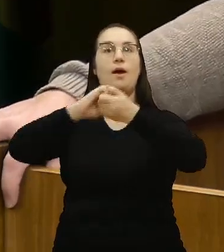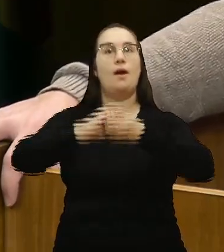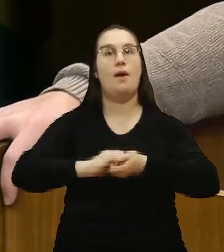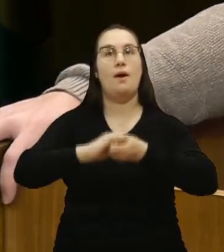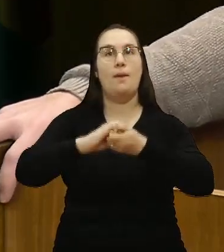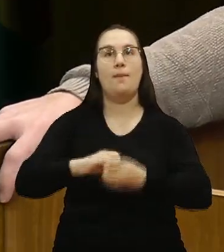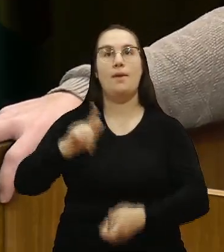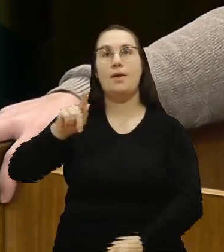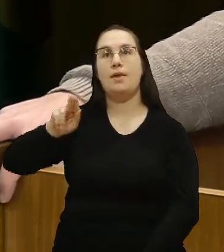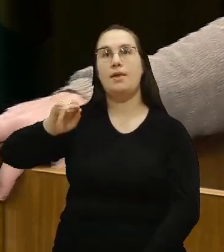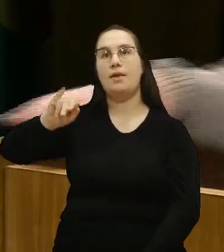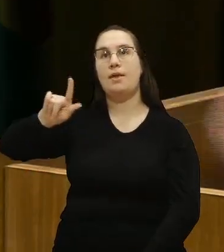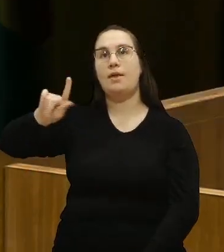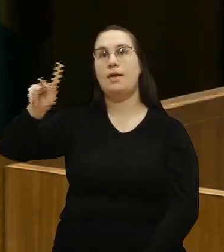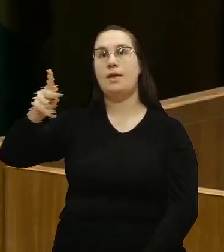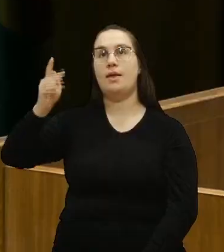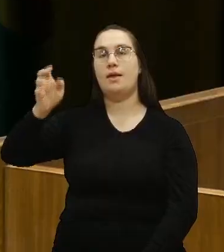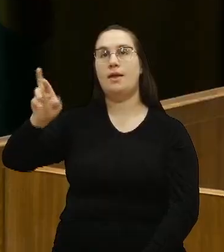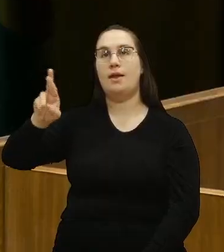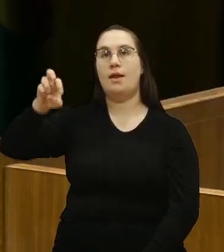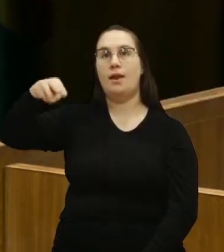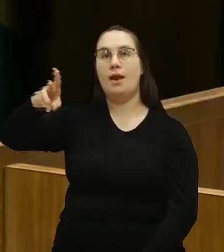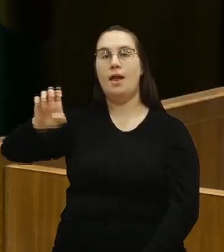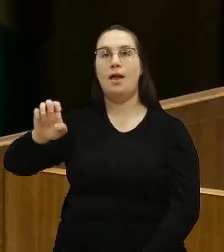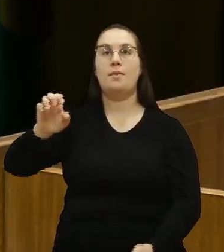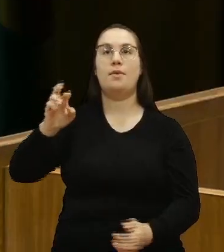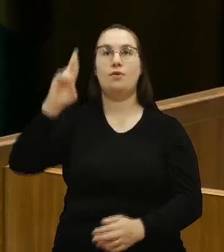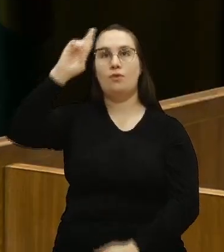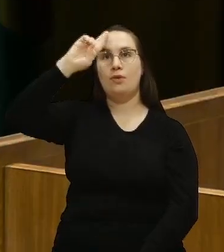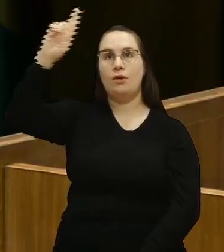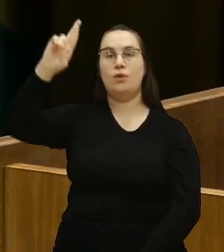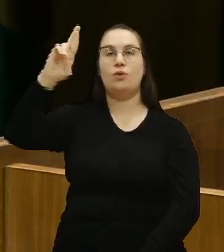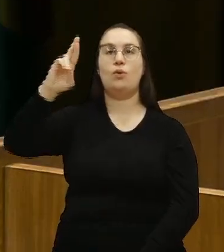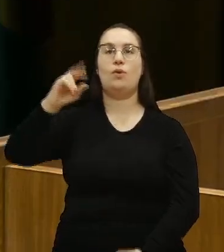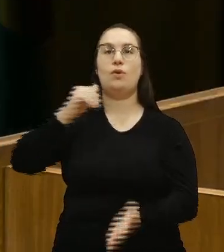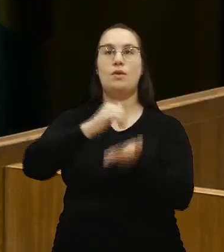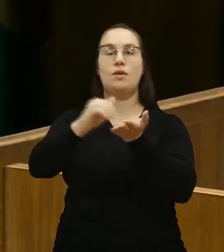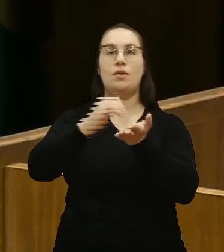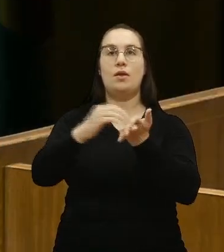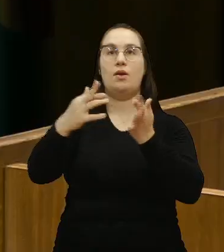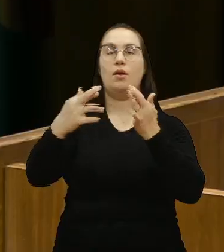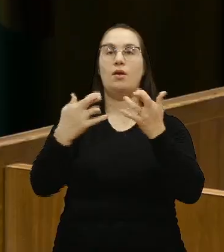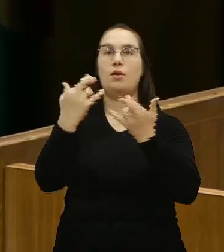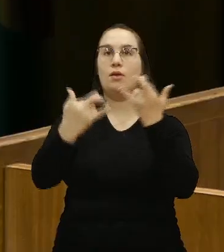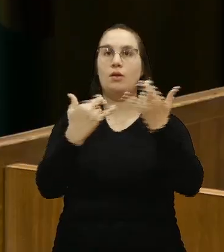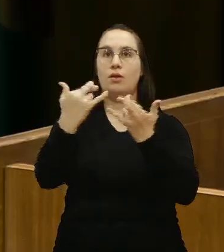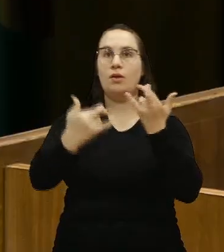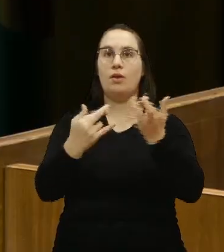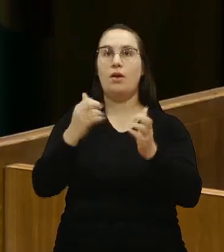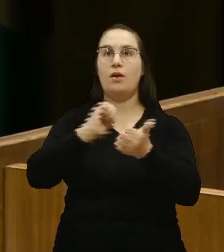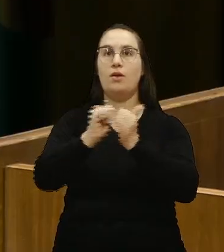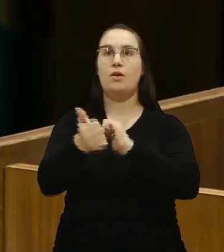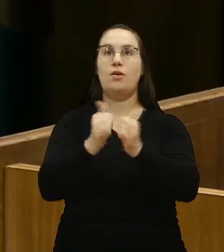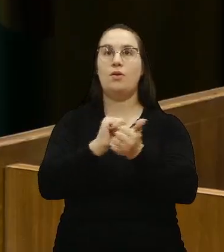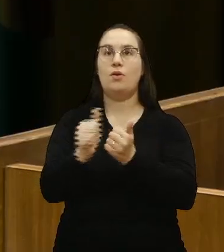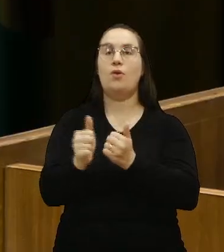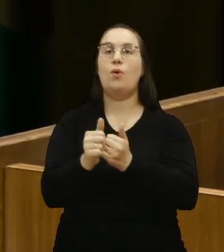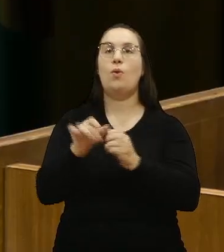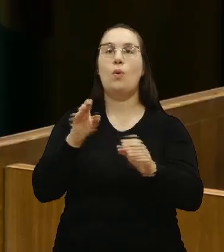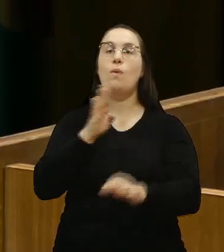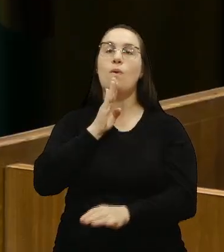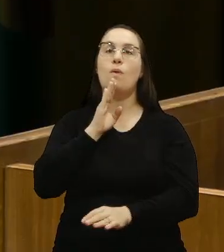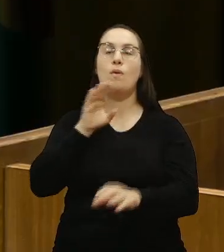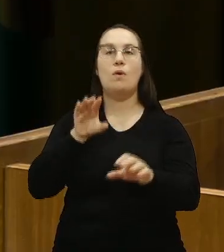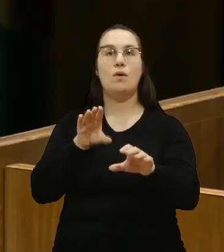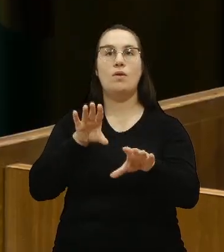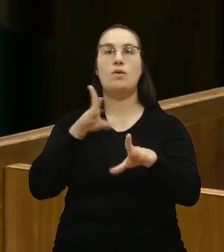o Guilherme, o Avatar, diretor da Secretaria de Esporte e Lazer, no qual foi através dele que eu conheci o Mauro, formado